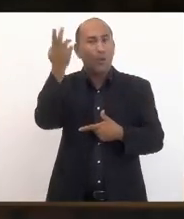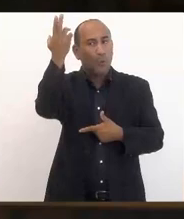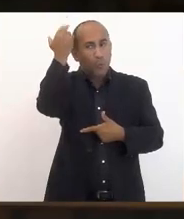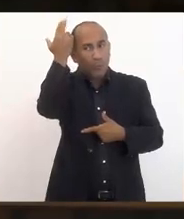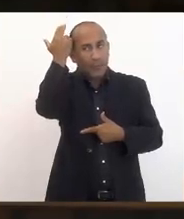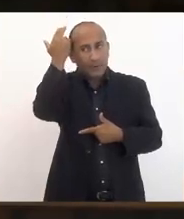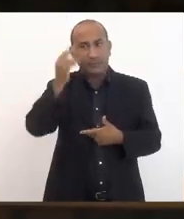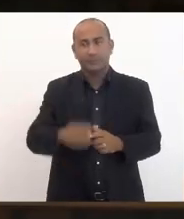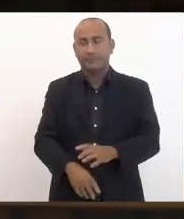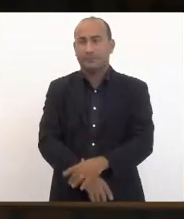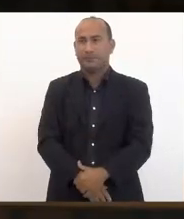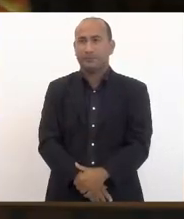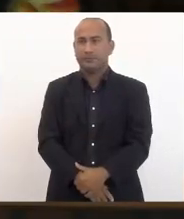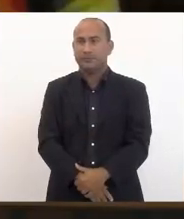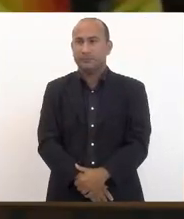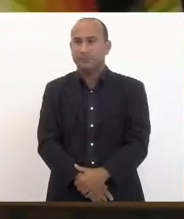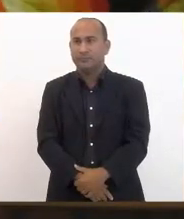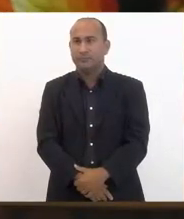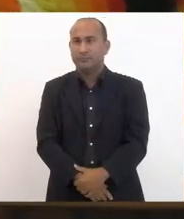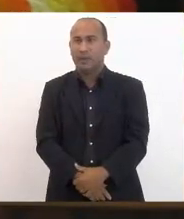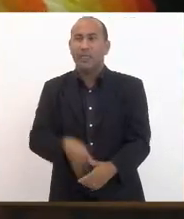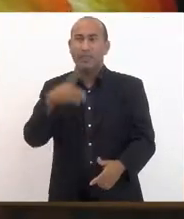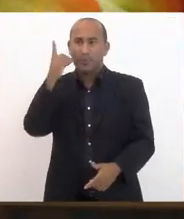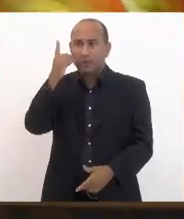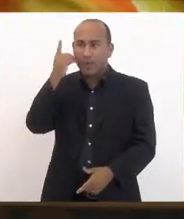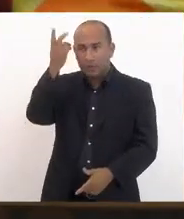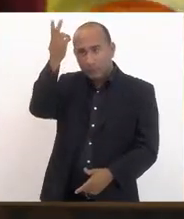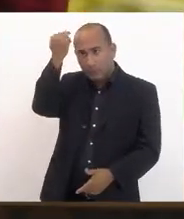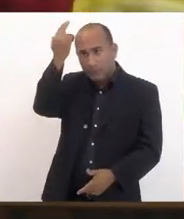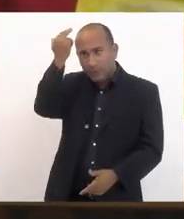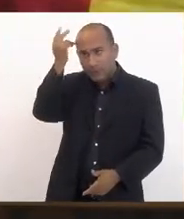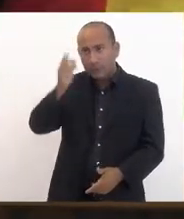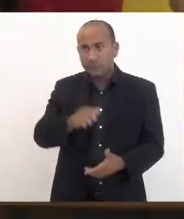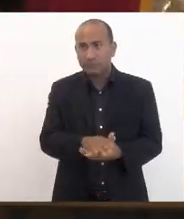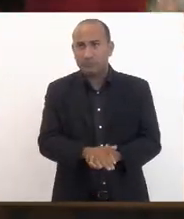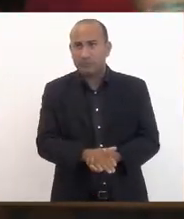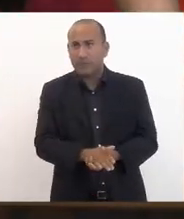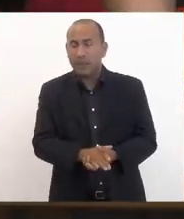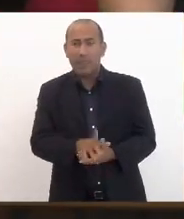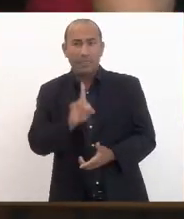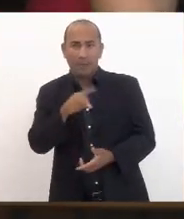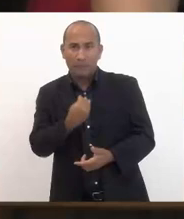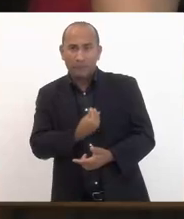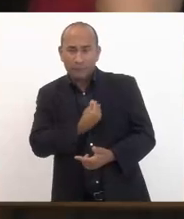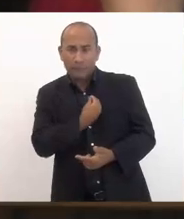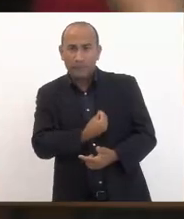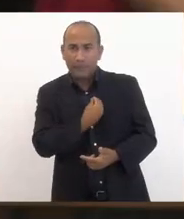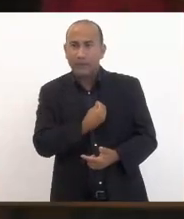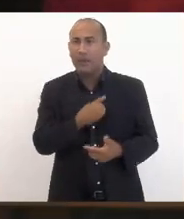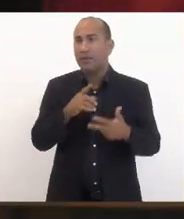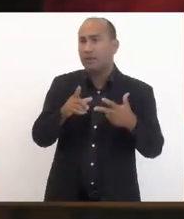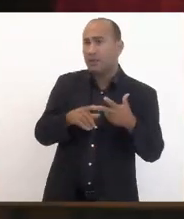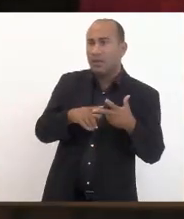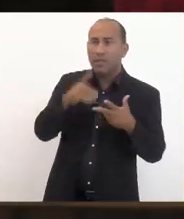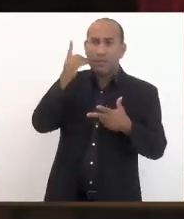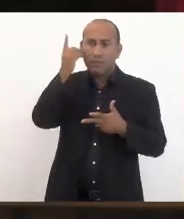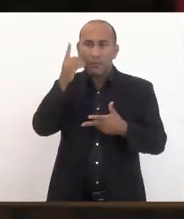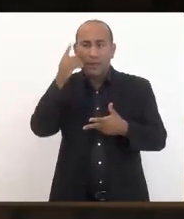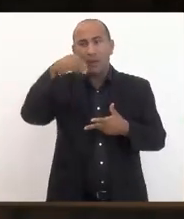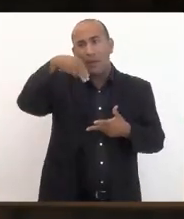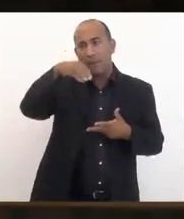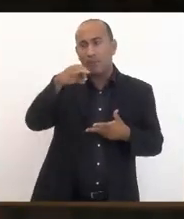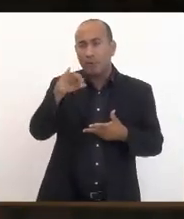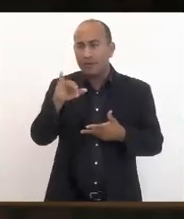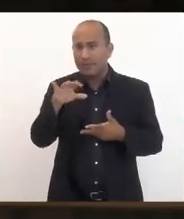Coelho. Deputado Eliomar Coelho. Não estando presente, deputada Mônica Francisco.